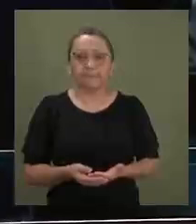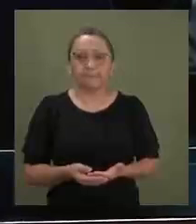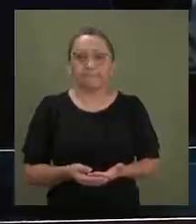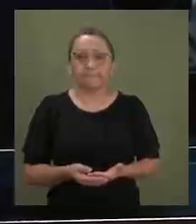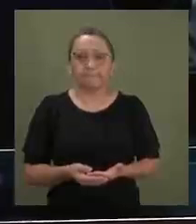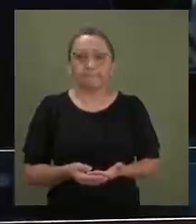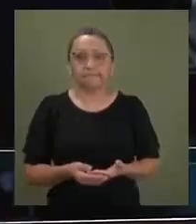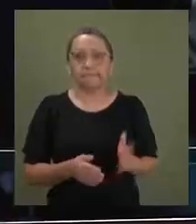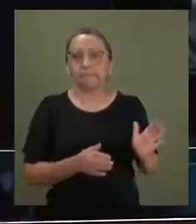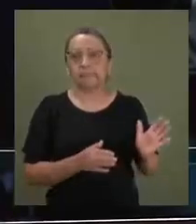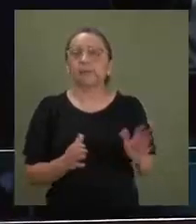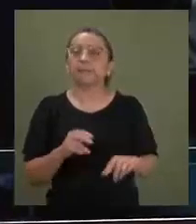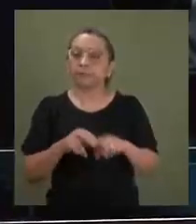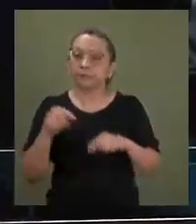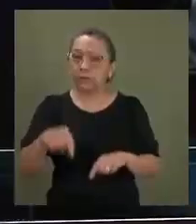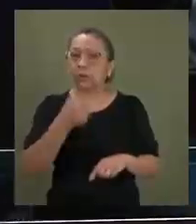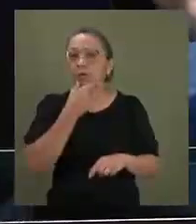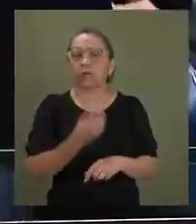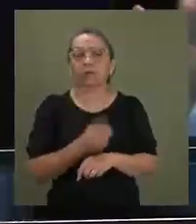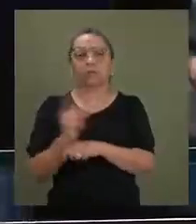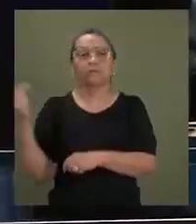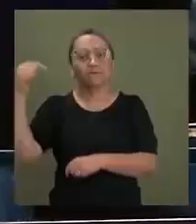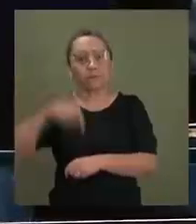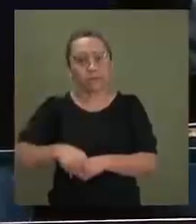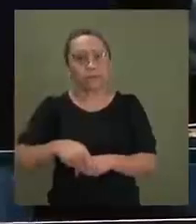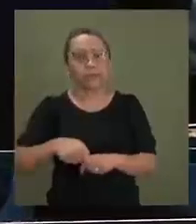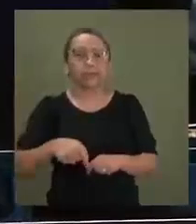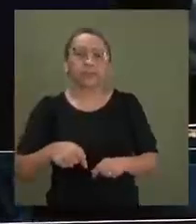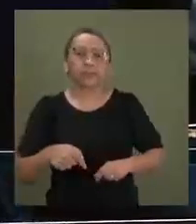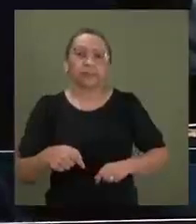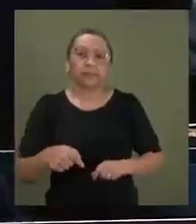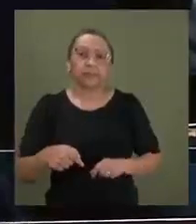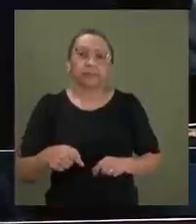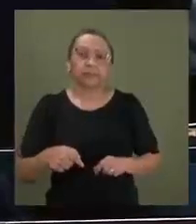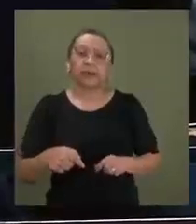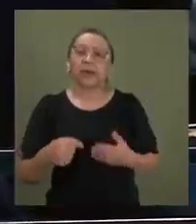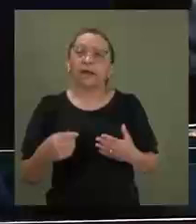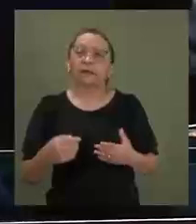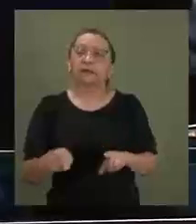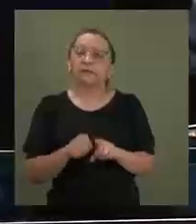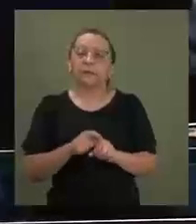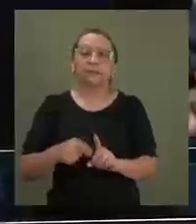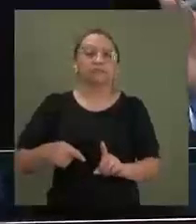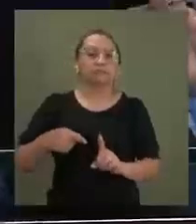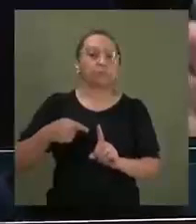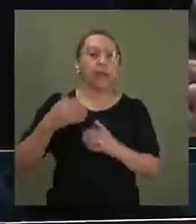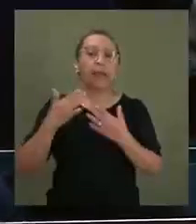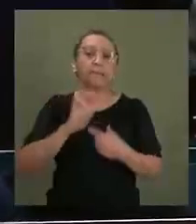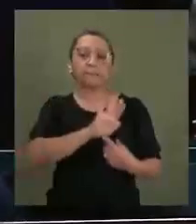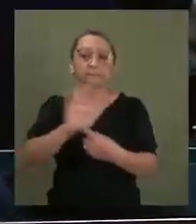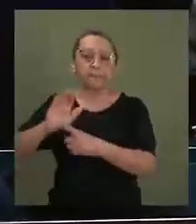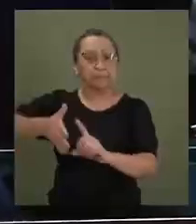ele vem aqui nos presentear com a sua palestra, com a sua exposição, a quem eu